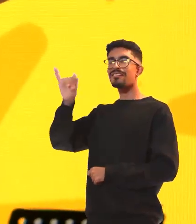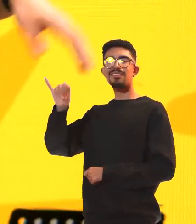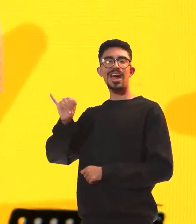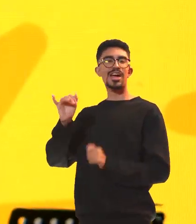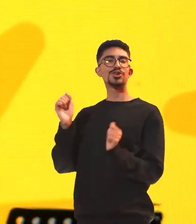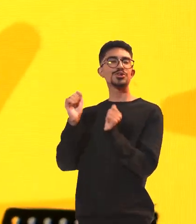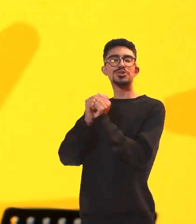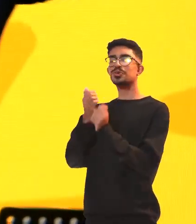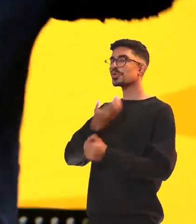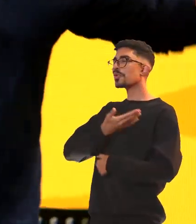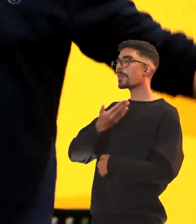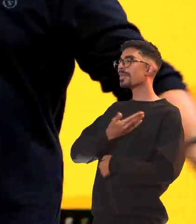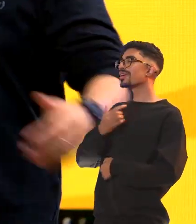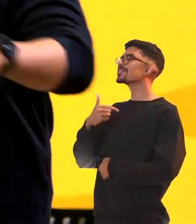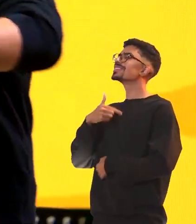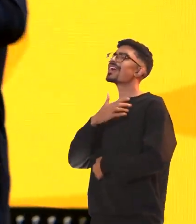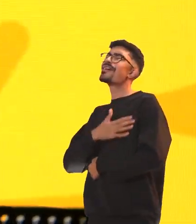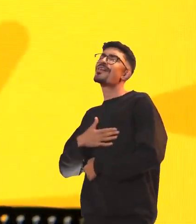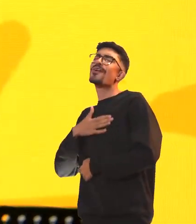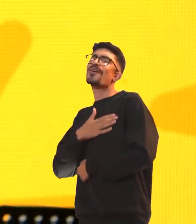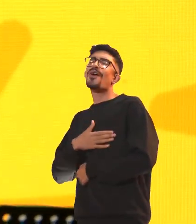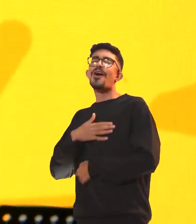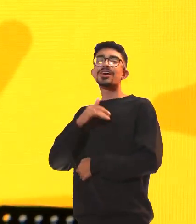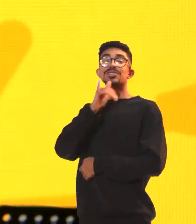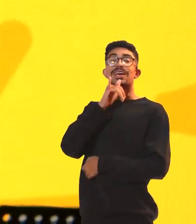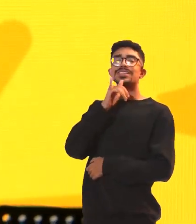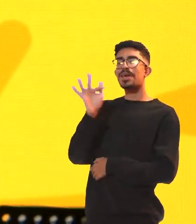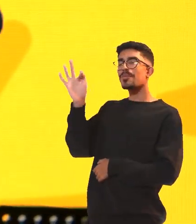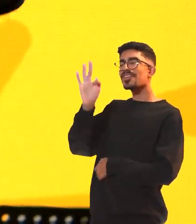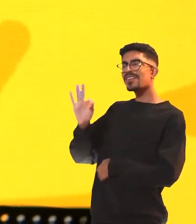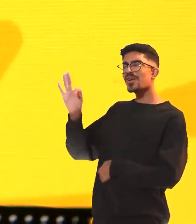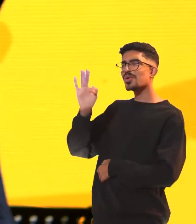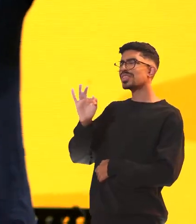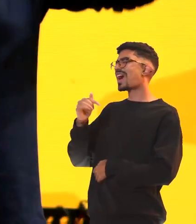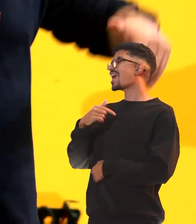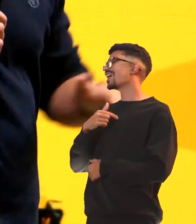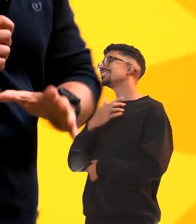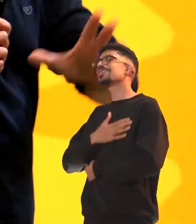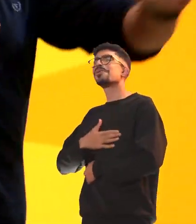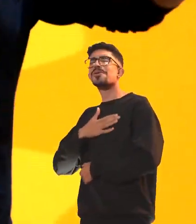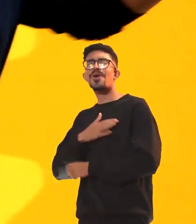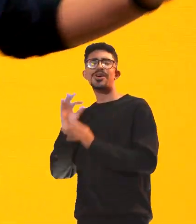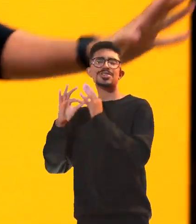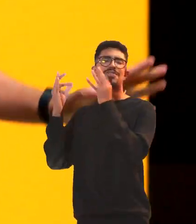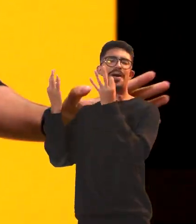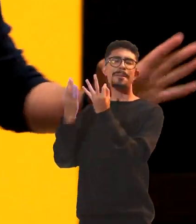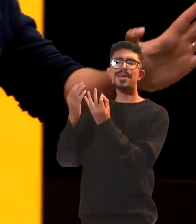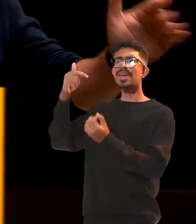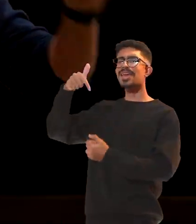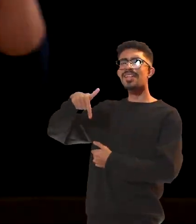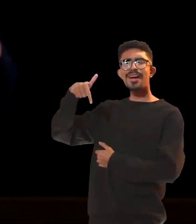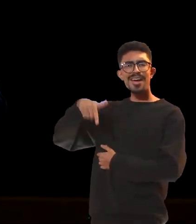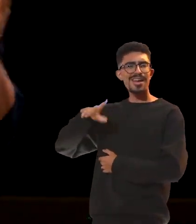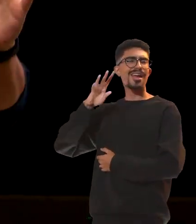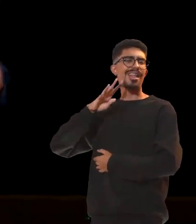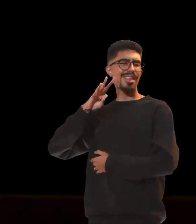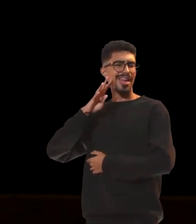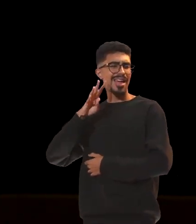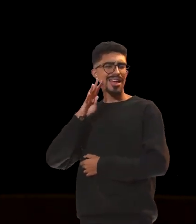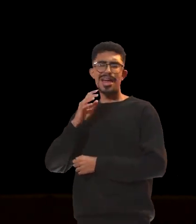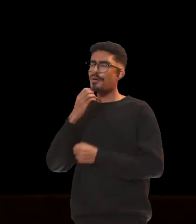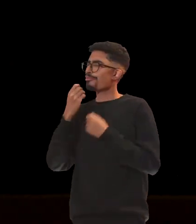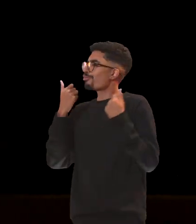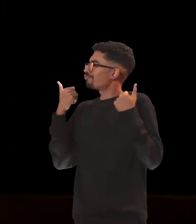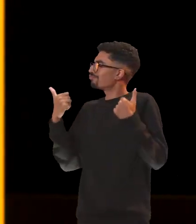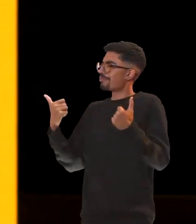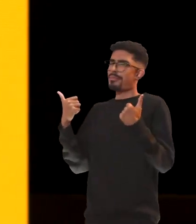anos. Pessoal lá da minha faculdade, pessoal que é meu amigo de infância, meus parentes, aqui na minha família a gente tem o costume de fazer isso. Aqui tudo